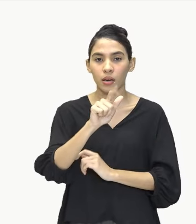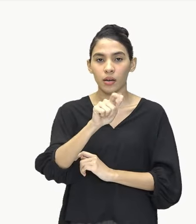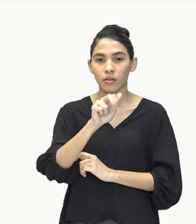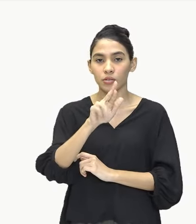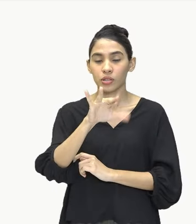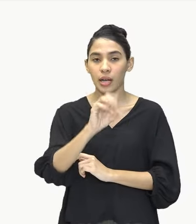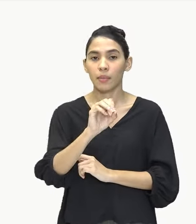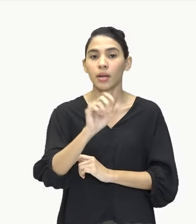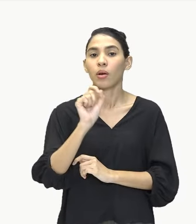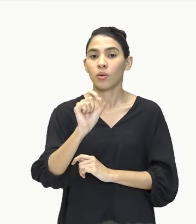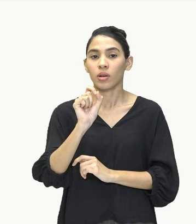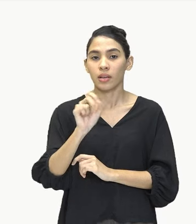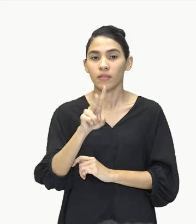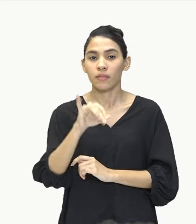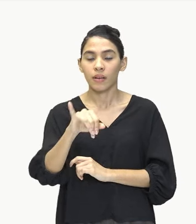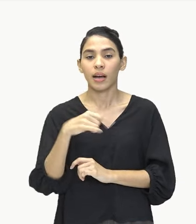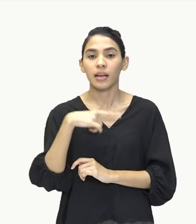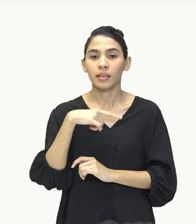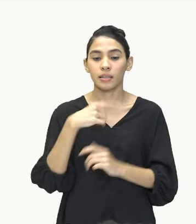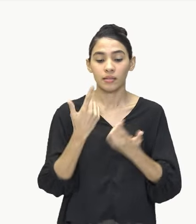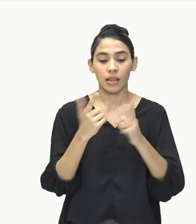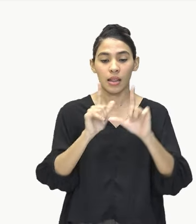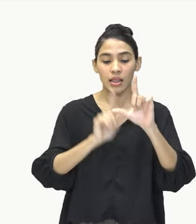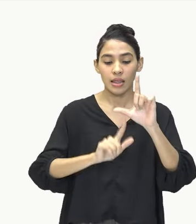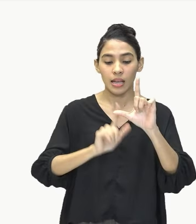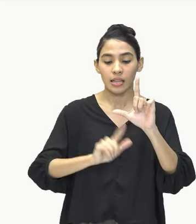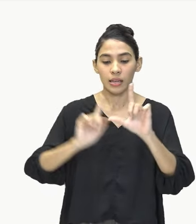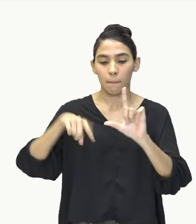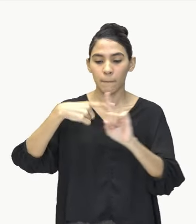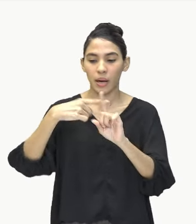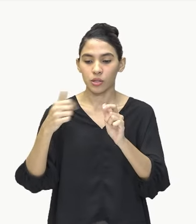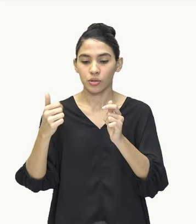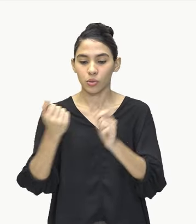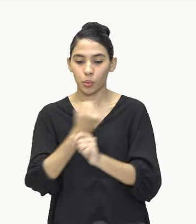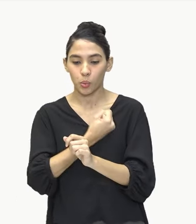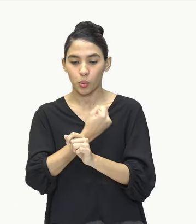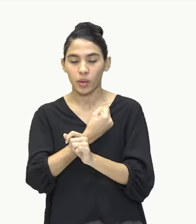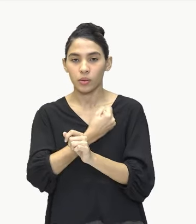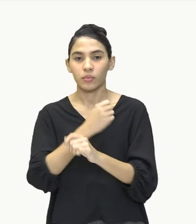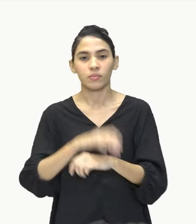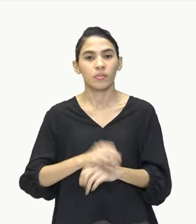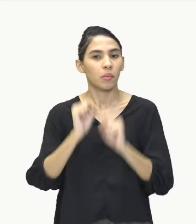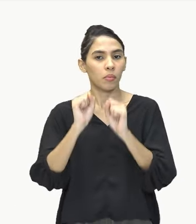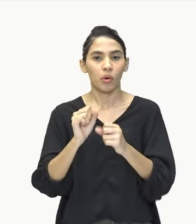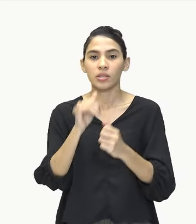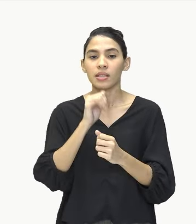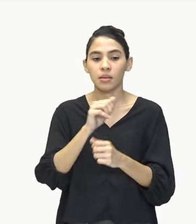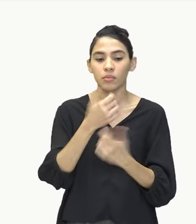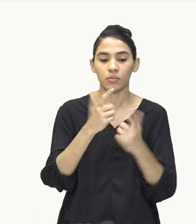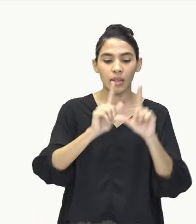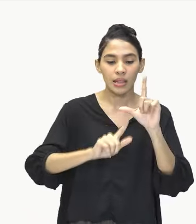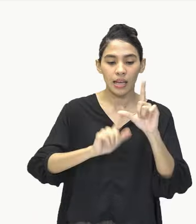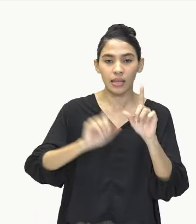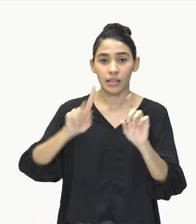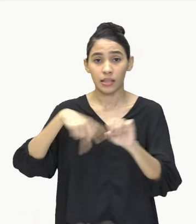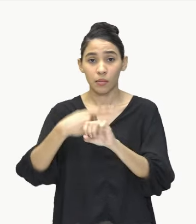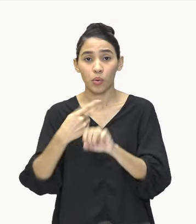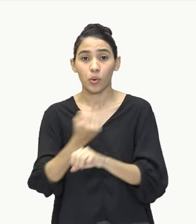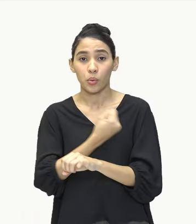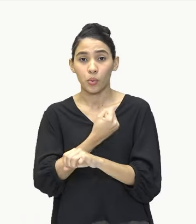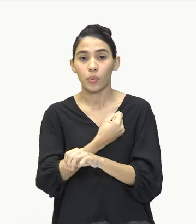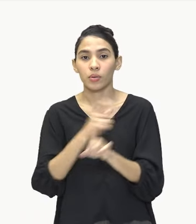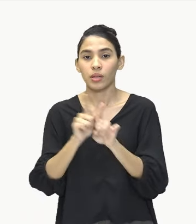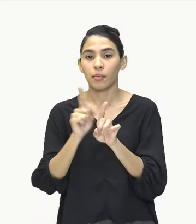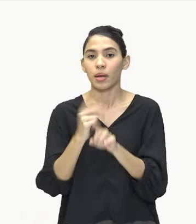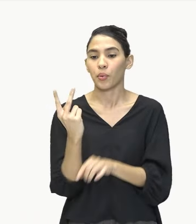expressão onde vai aparecer ali letra e número, não é? Pode aparecer a letra, pode aparecer o número, pode aparecer